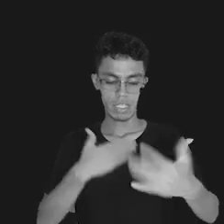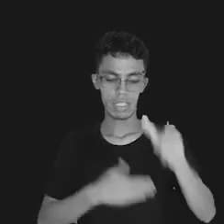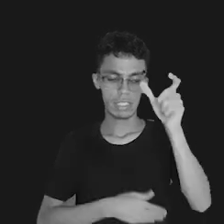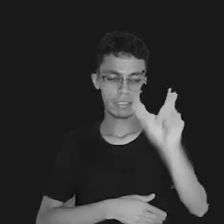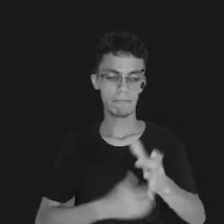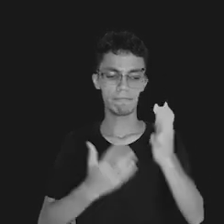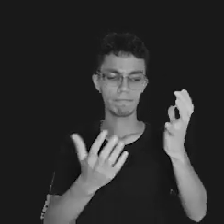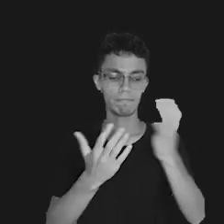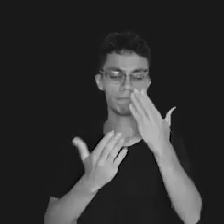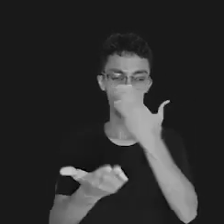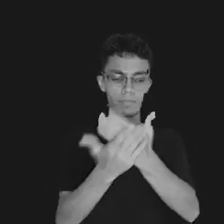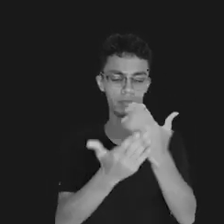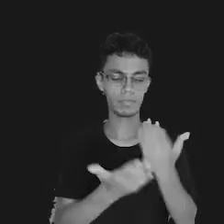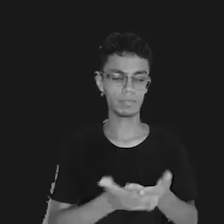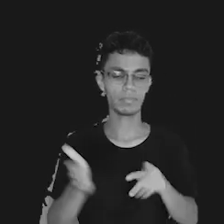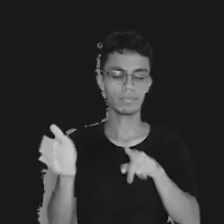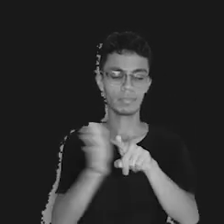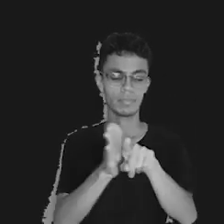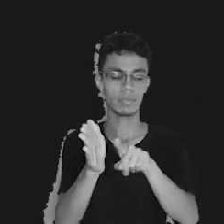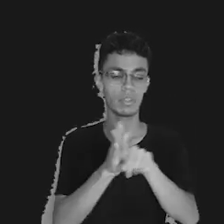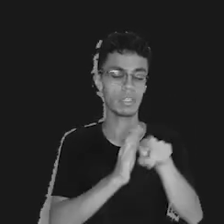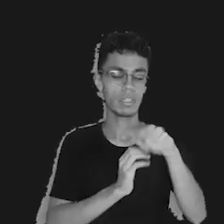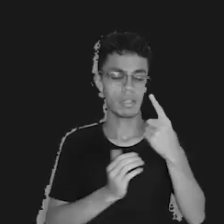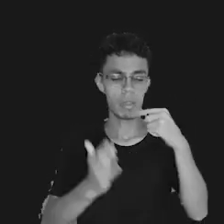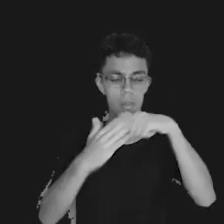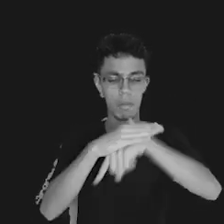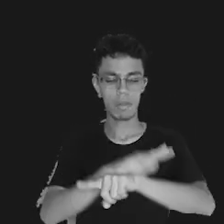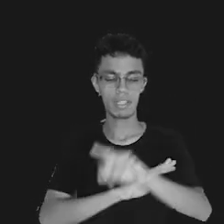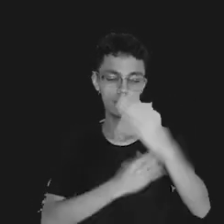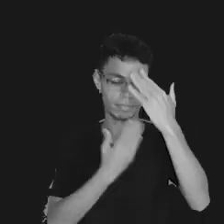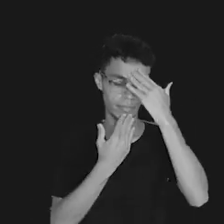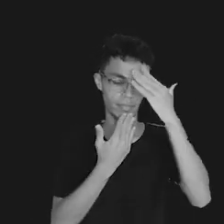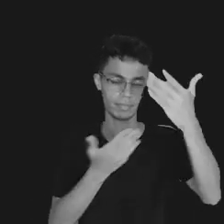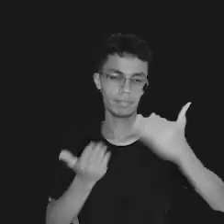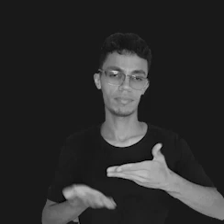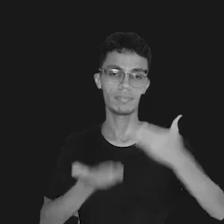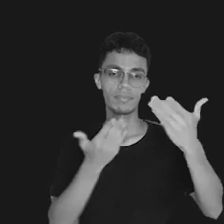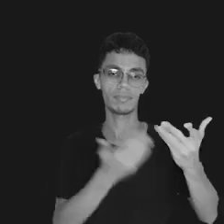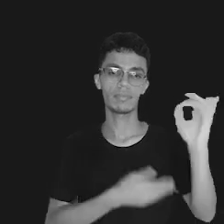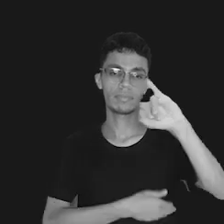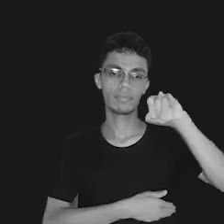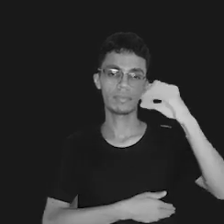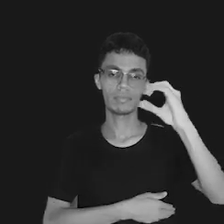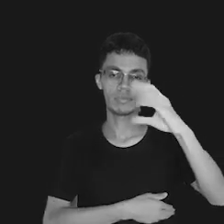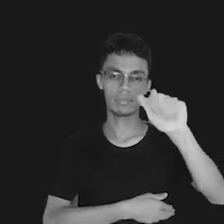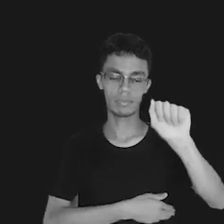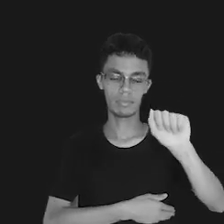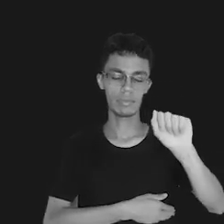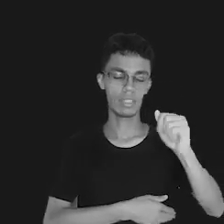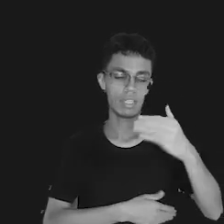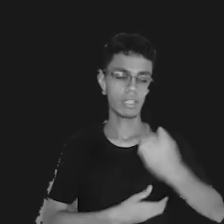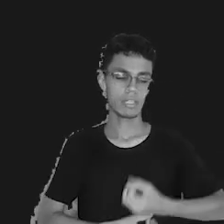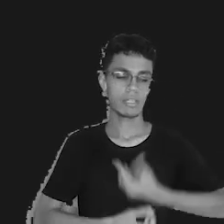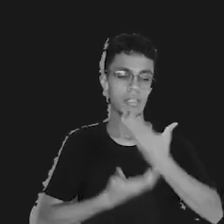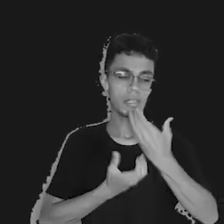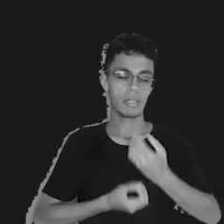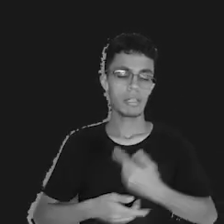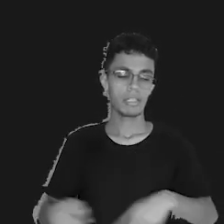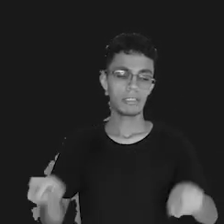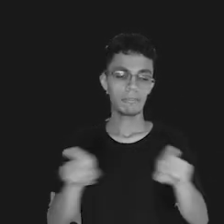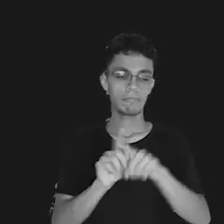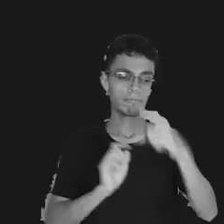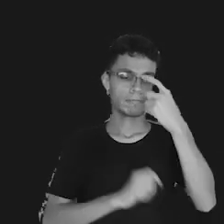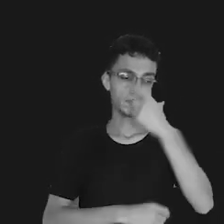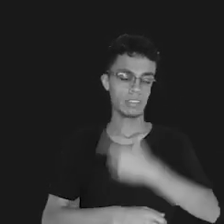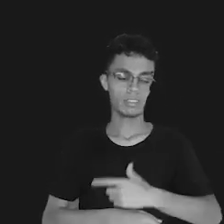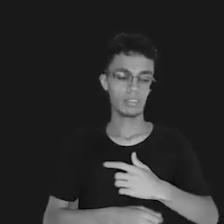vou querer estudar, que eu vou querer pesquisar e ir mais a fundo. E eu agradeço pelo convite ao Joca. Confesso que eu